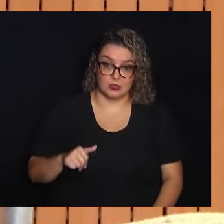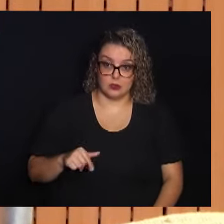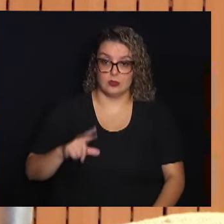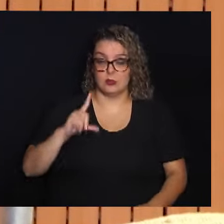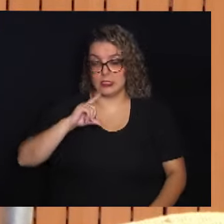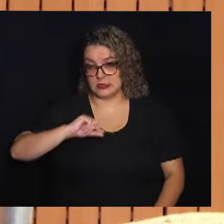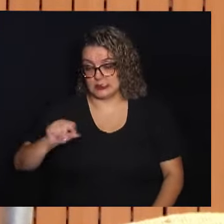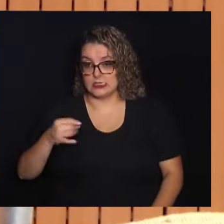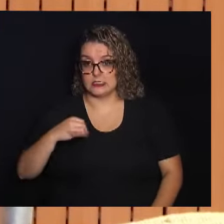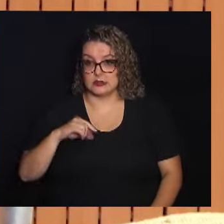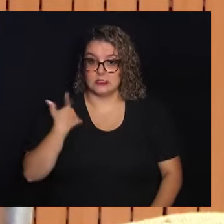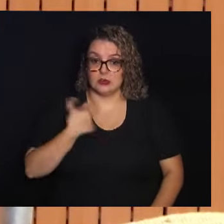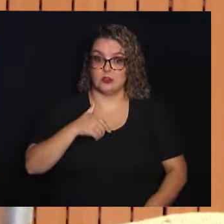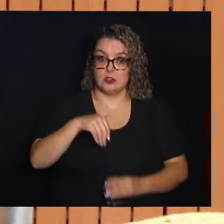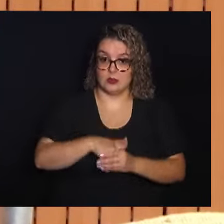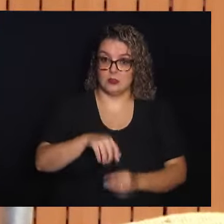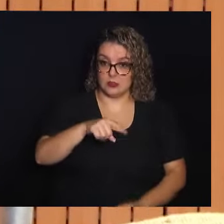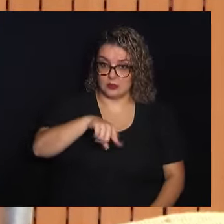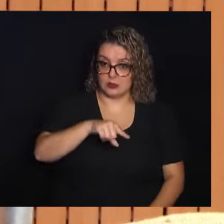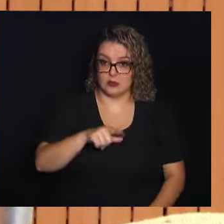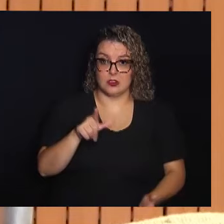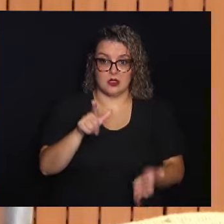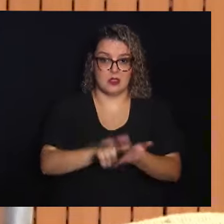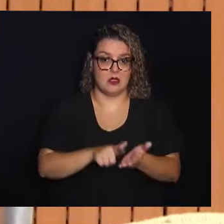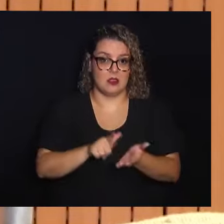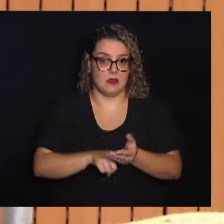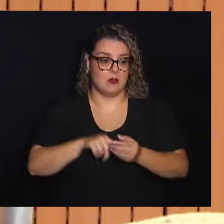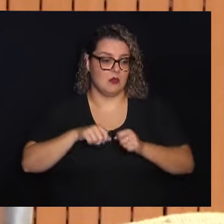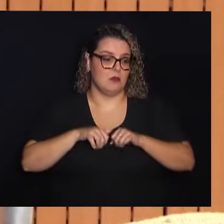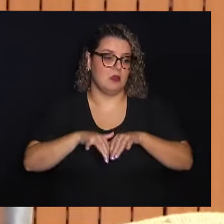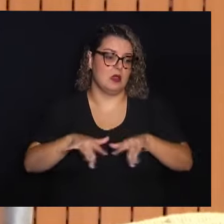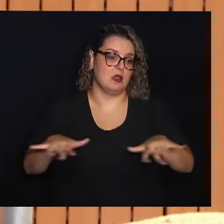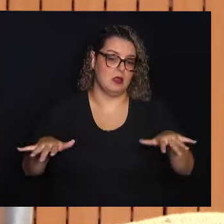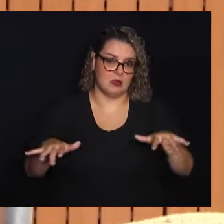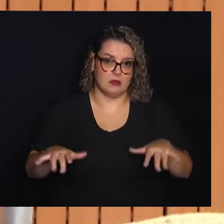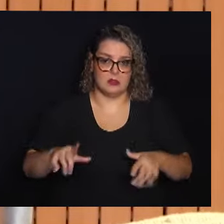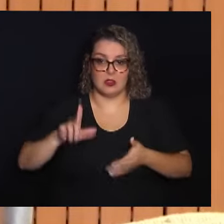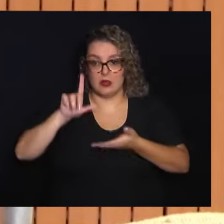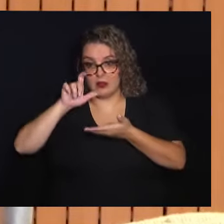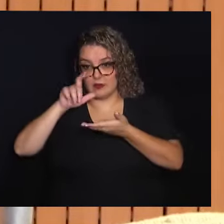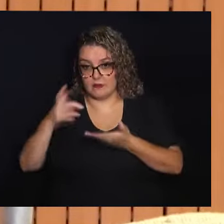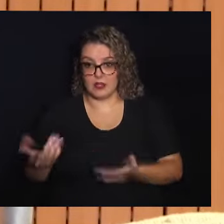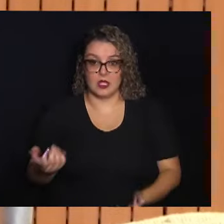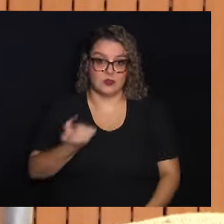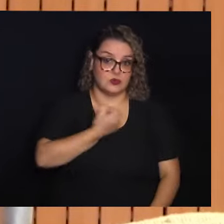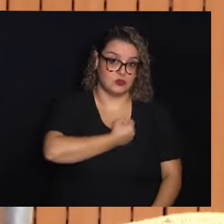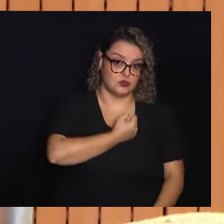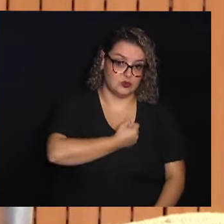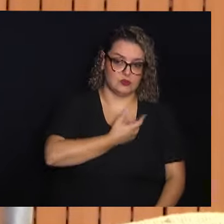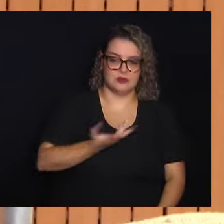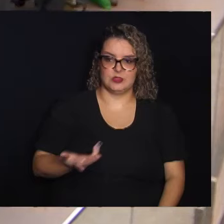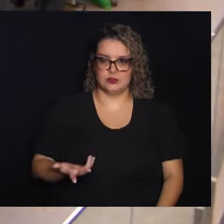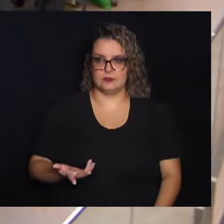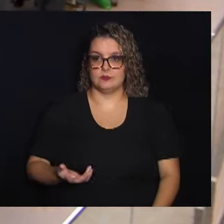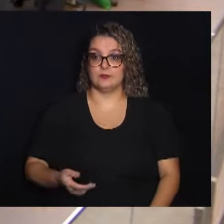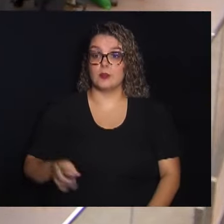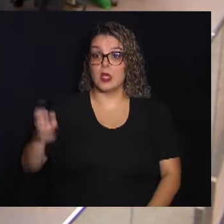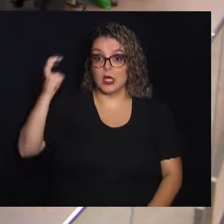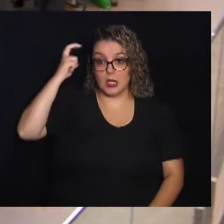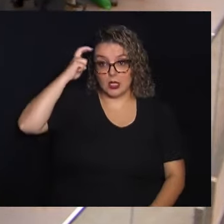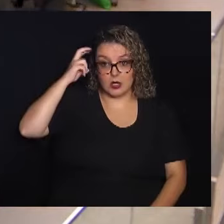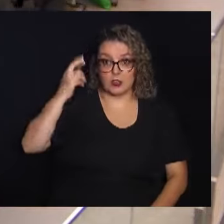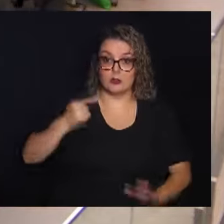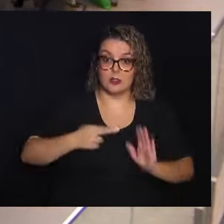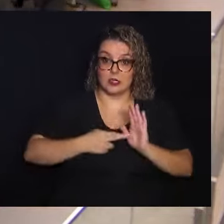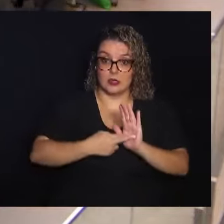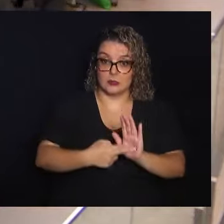votemos neles e tome panfletos e tome retratos e tome a cultura